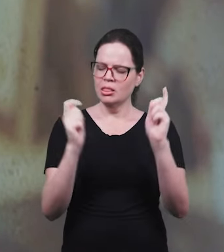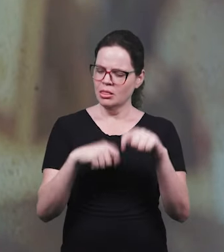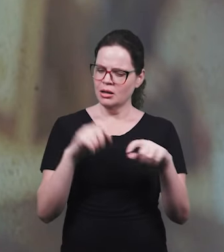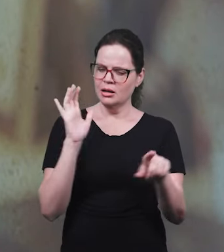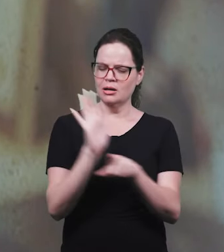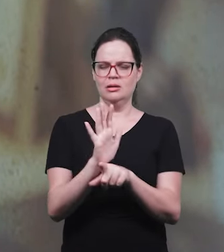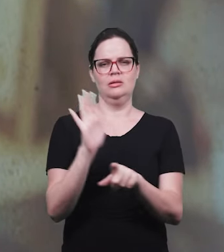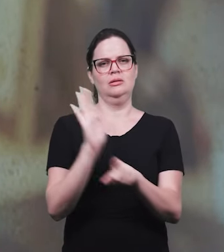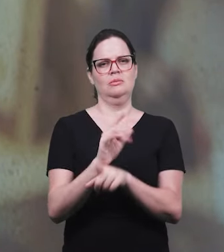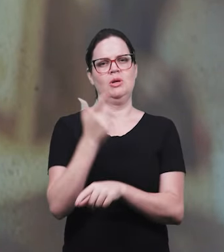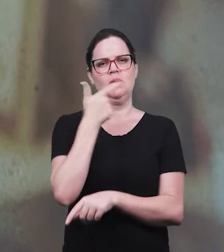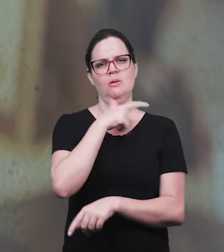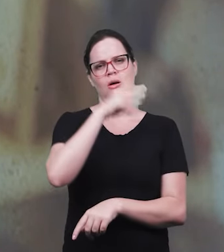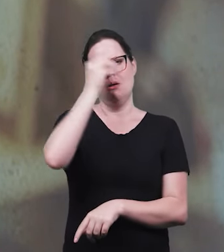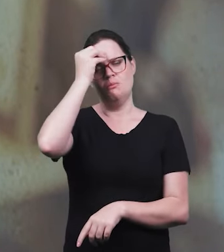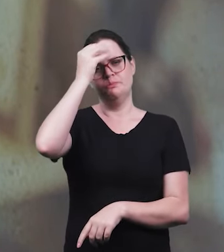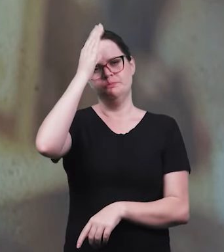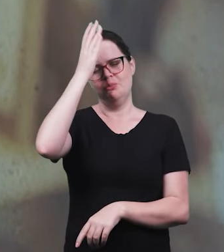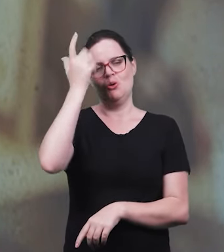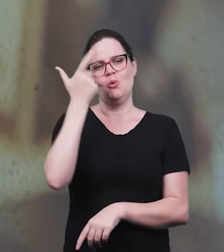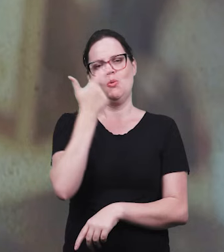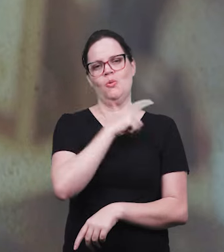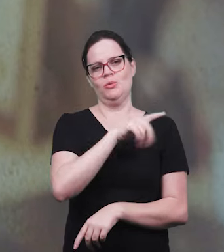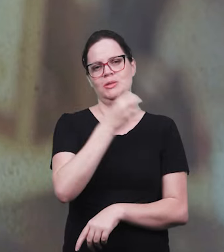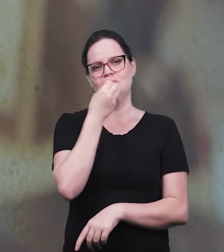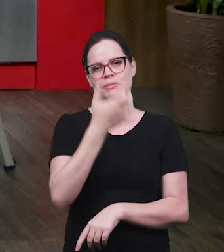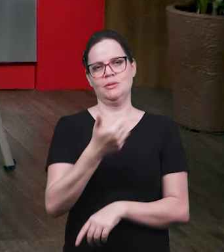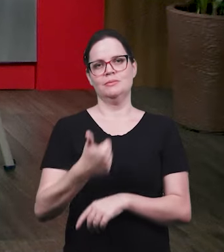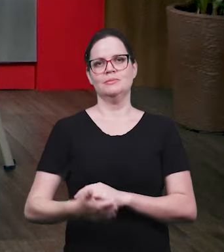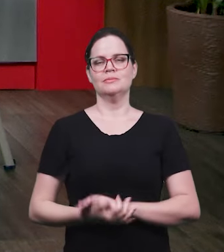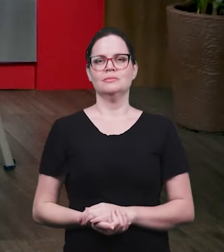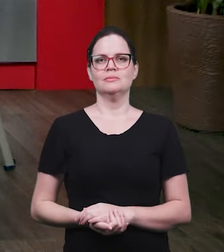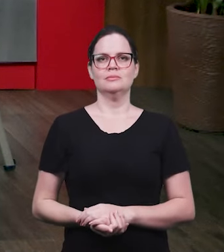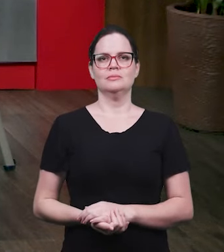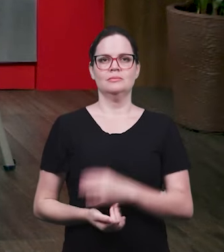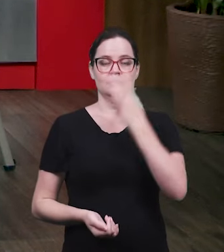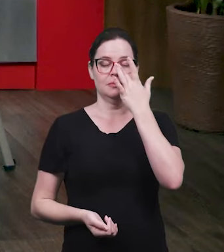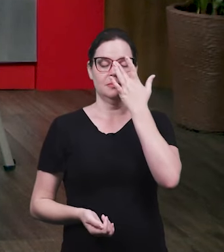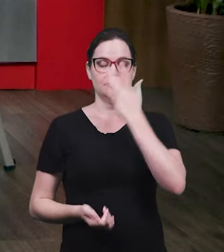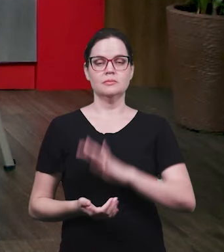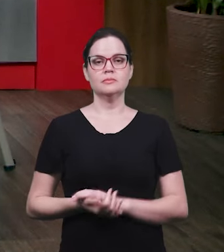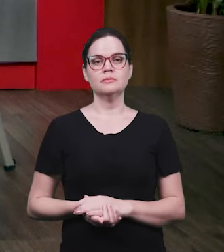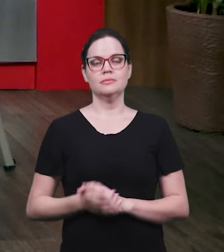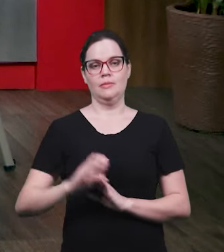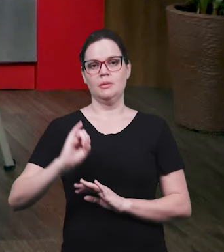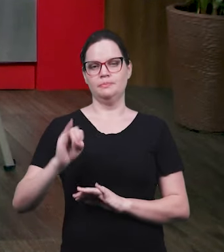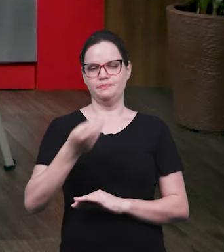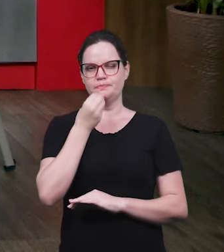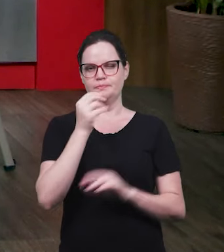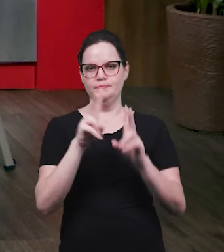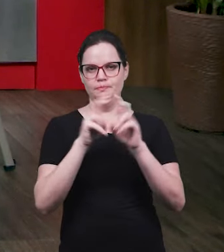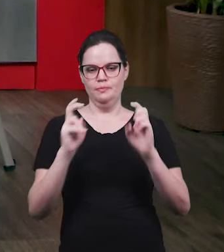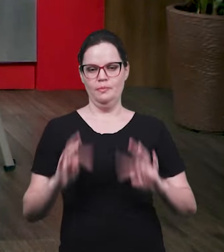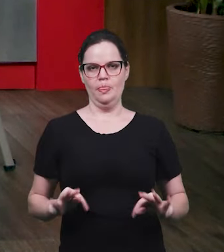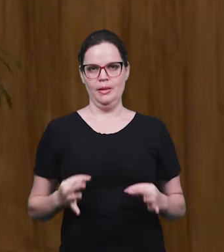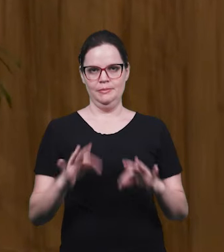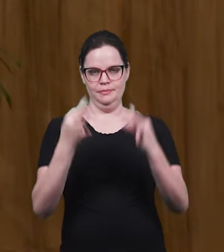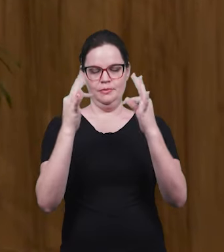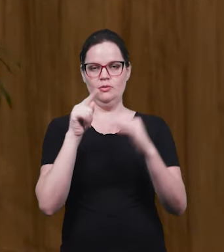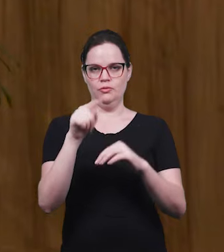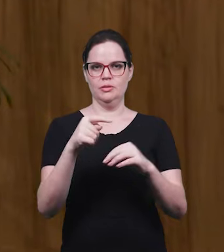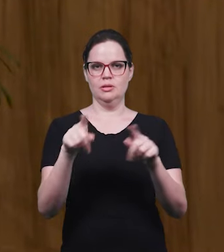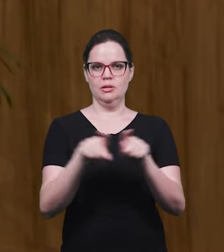ela é muito boa para aqueles que sabem utilizar a tecnologia. Doutor Isaías, aproveitando a sua fala sobre tecnologia, e você